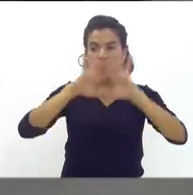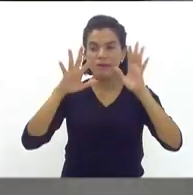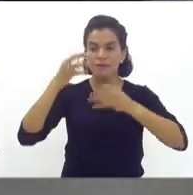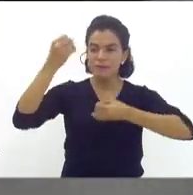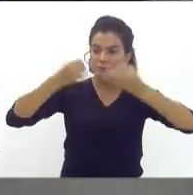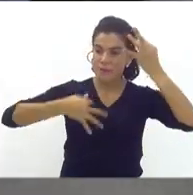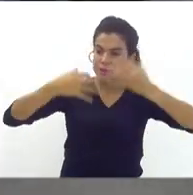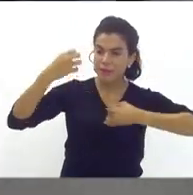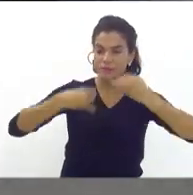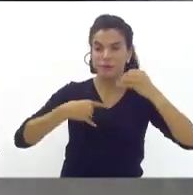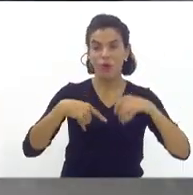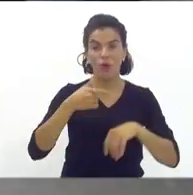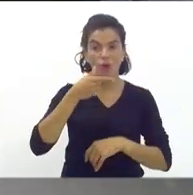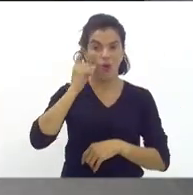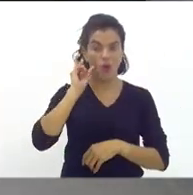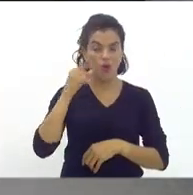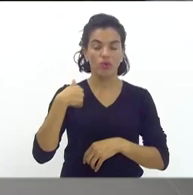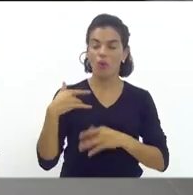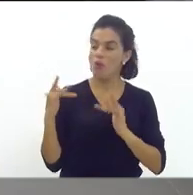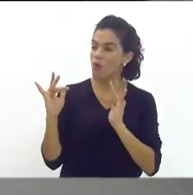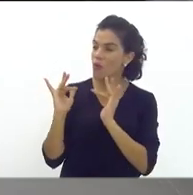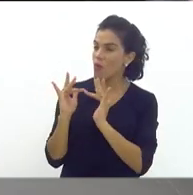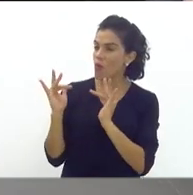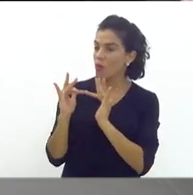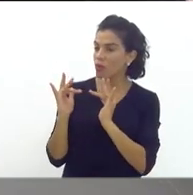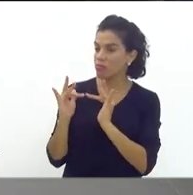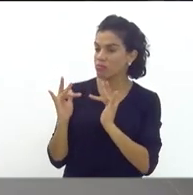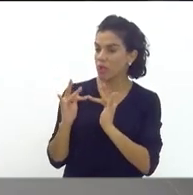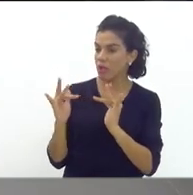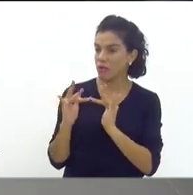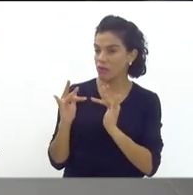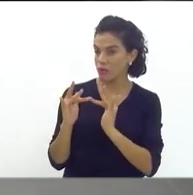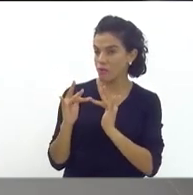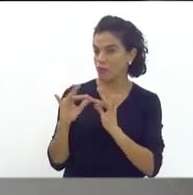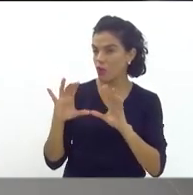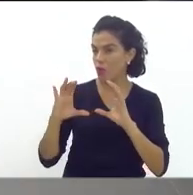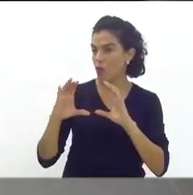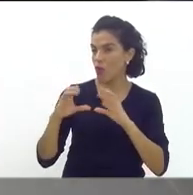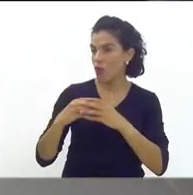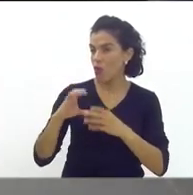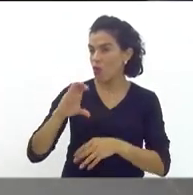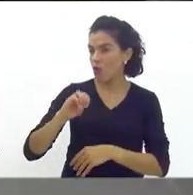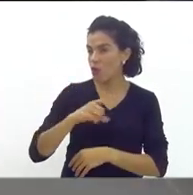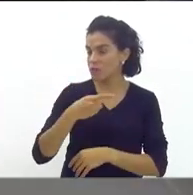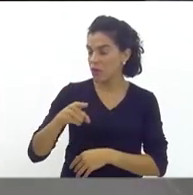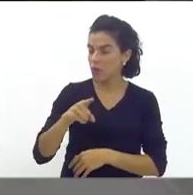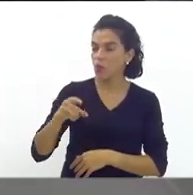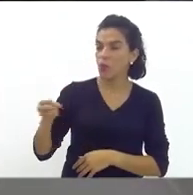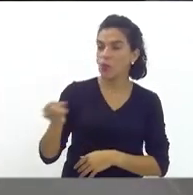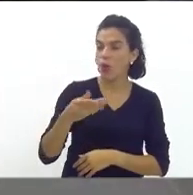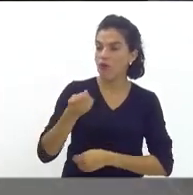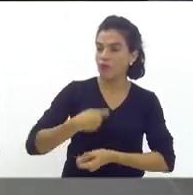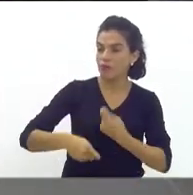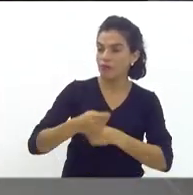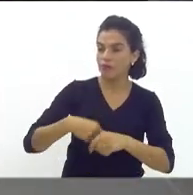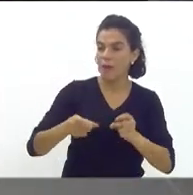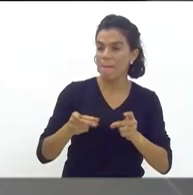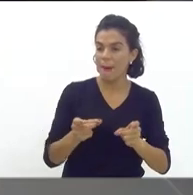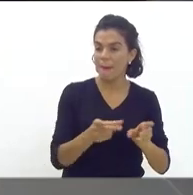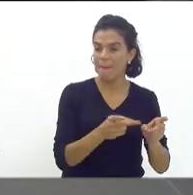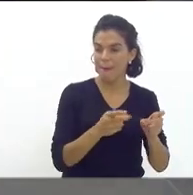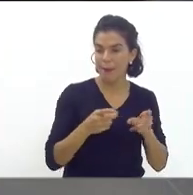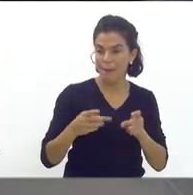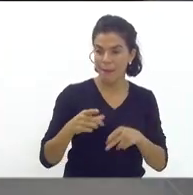inclusive Ontem eu fiz um contato em relação à comissão que tá do novo mercado de gás presidido pelo Deputado André